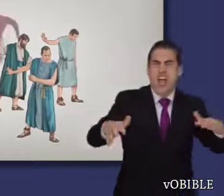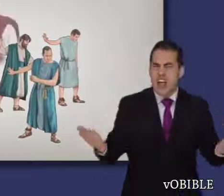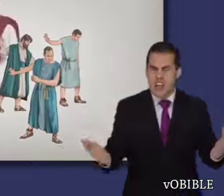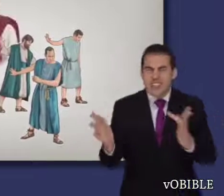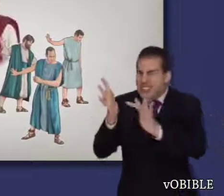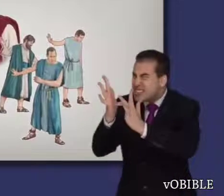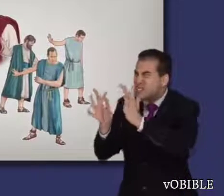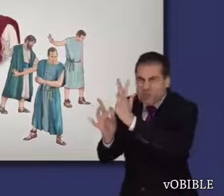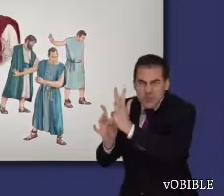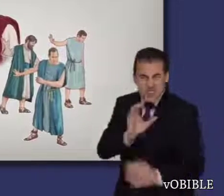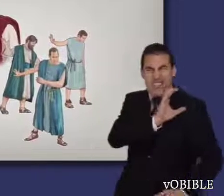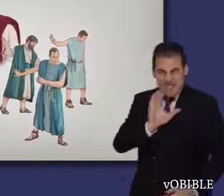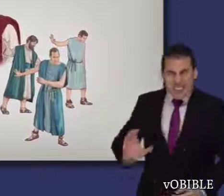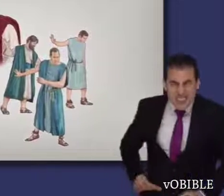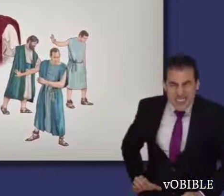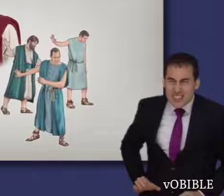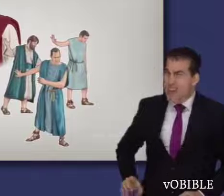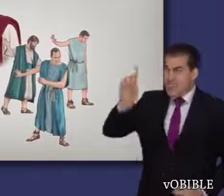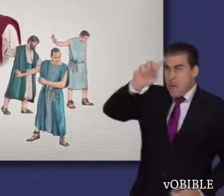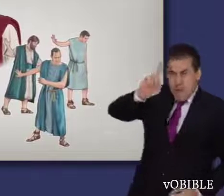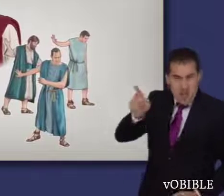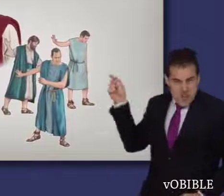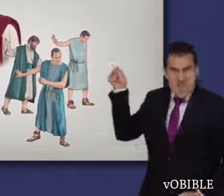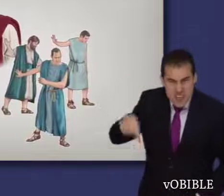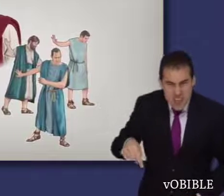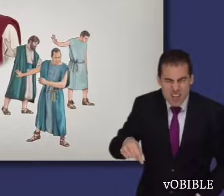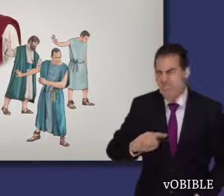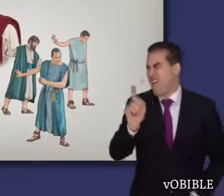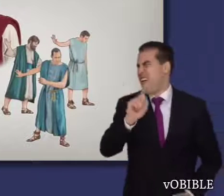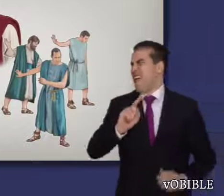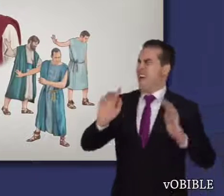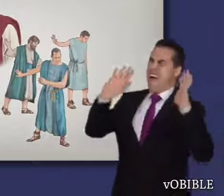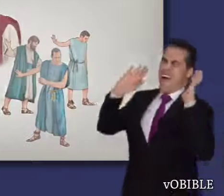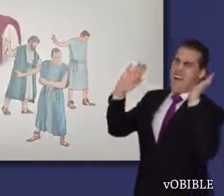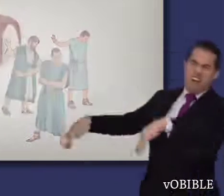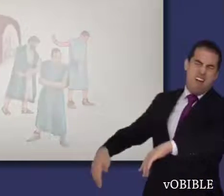é que Jesus não era o Cristo e que o Filho de Deus não veio para a Terra como humano.